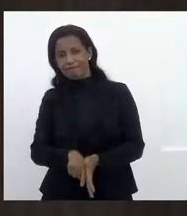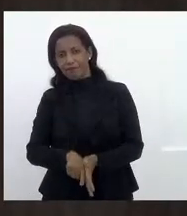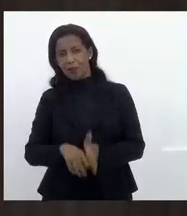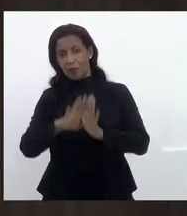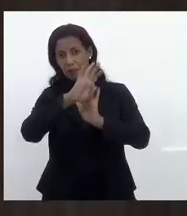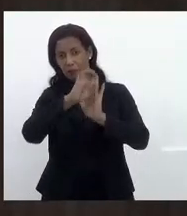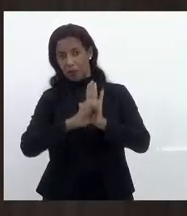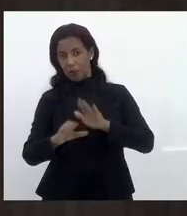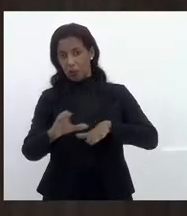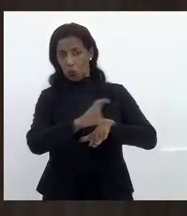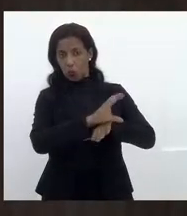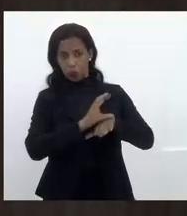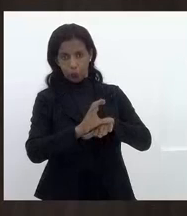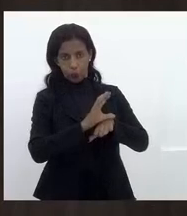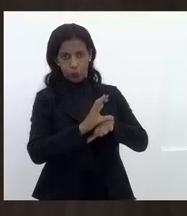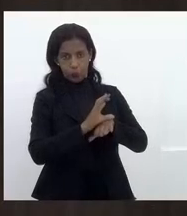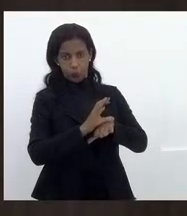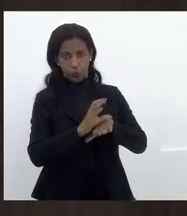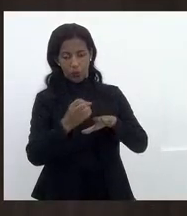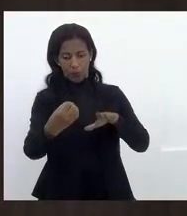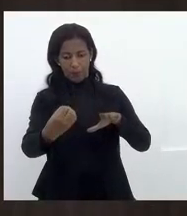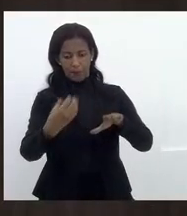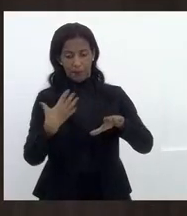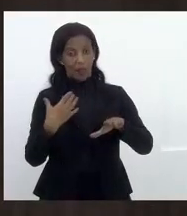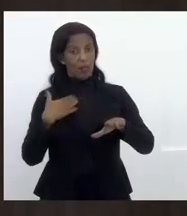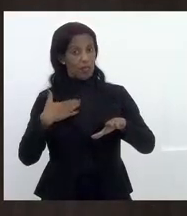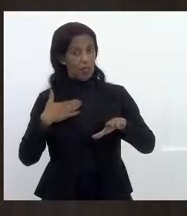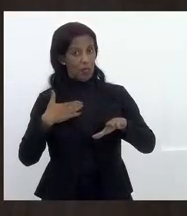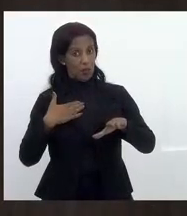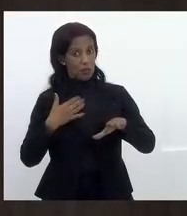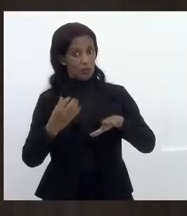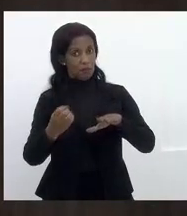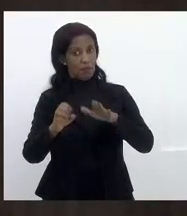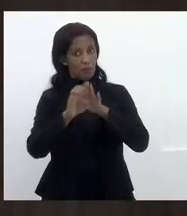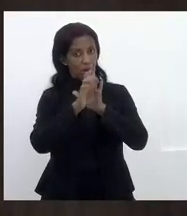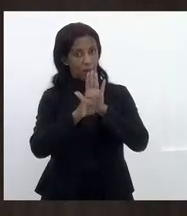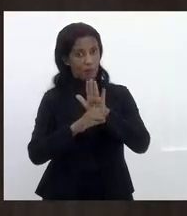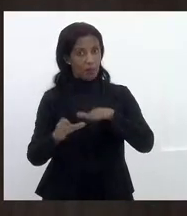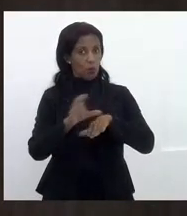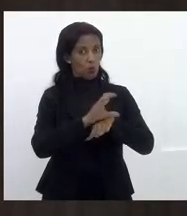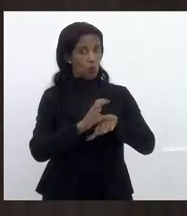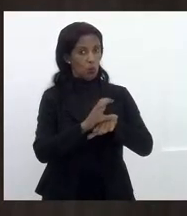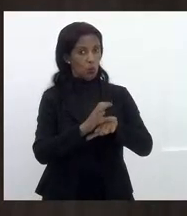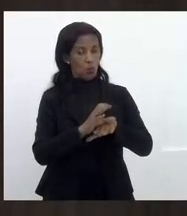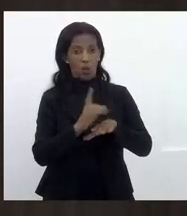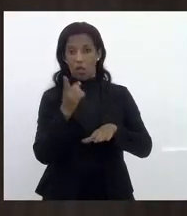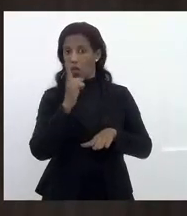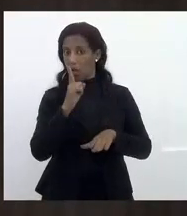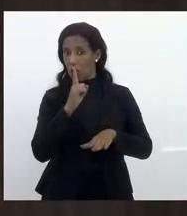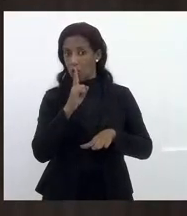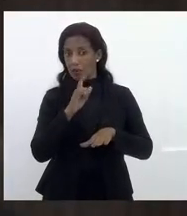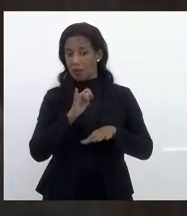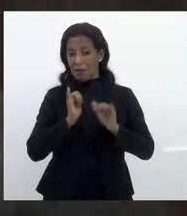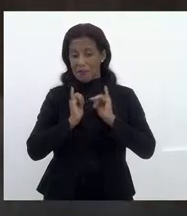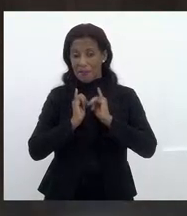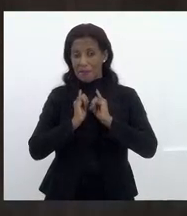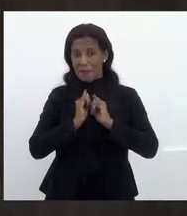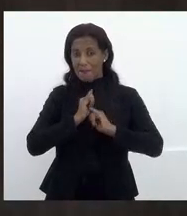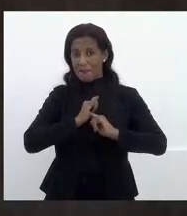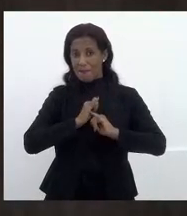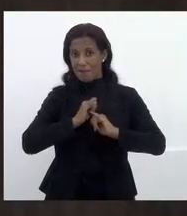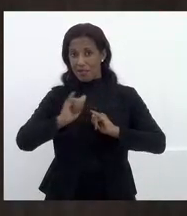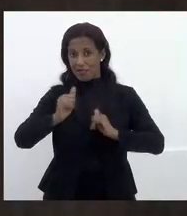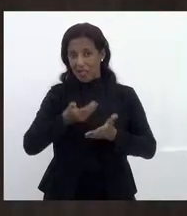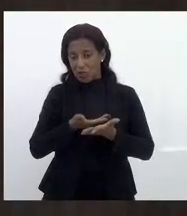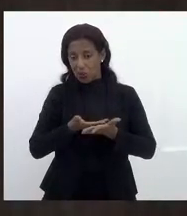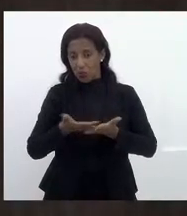Constitucional a minuta que eu recebi foi de uma Emenda condicional não recebi a mensagem que retira